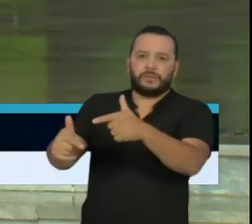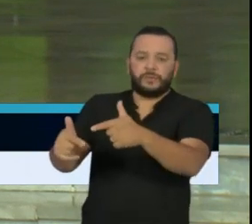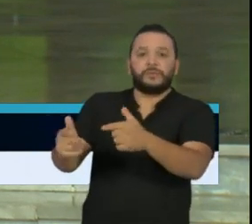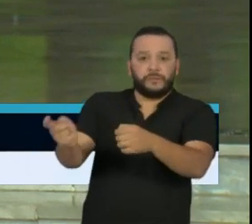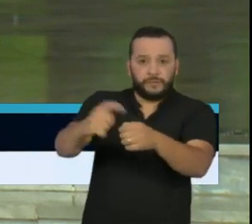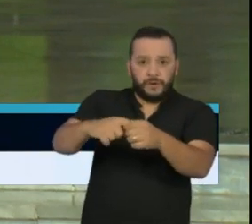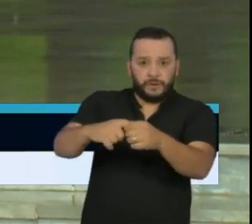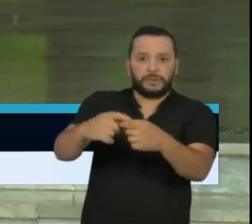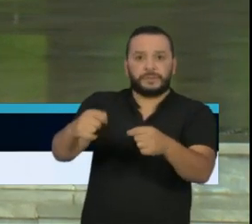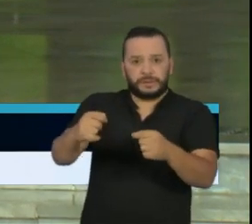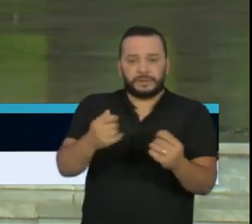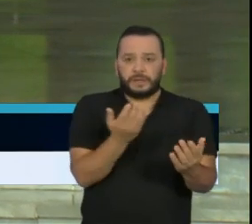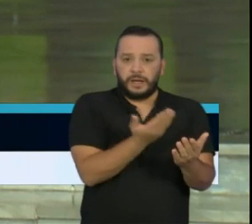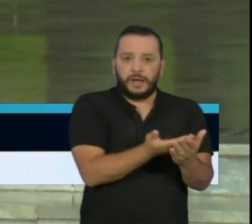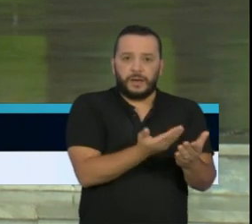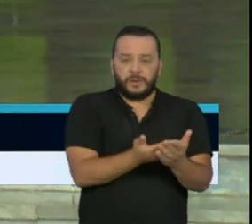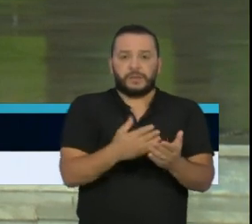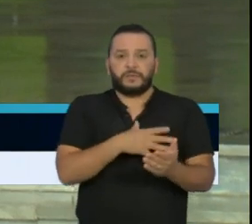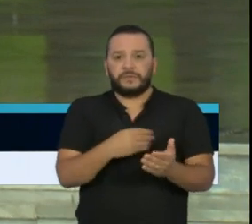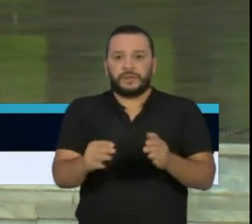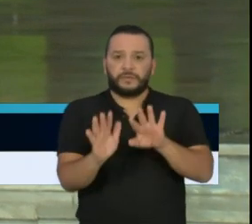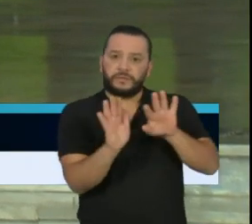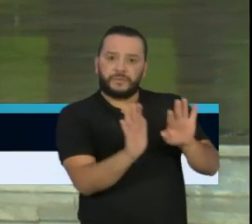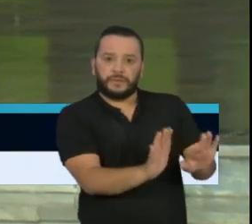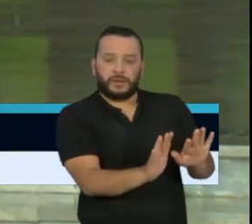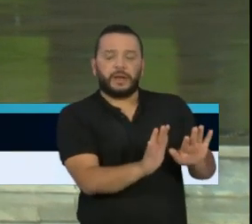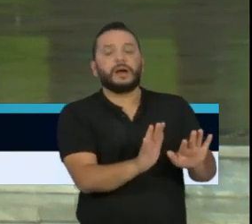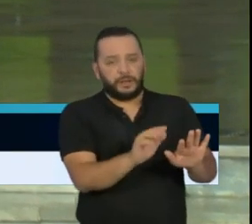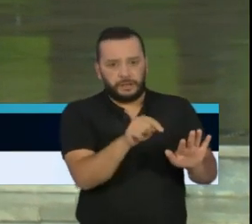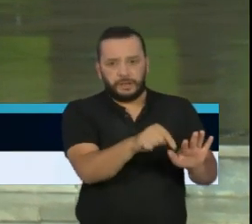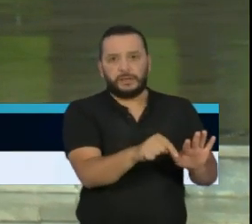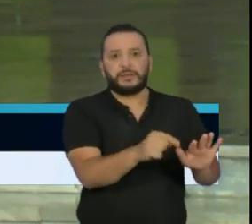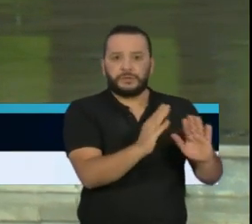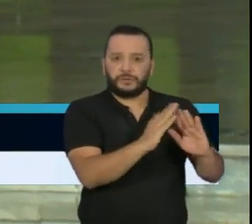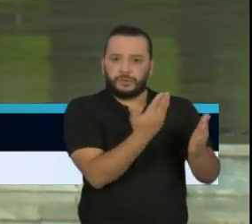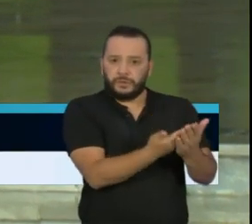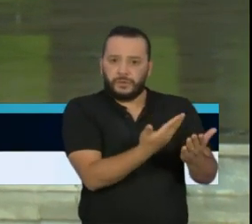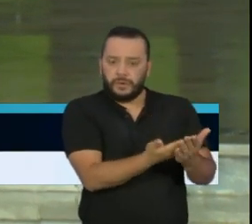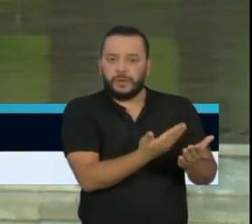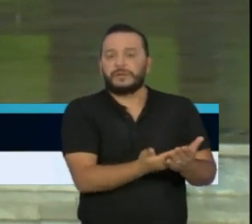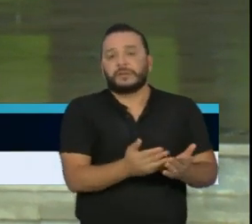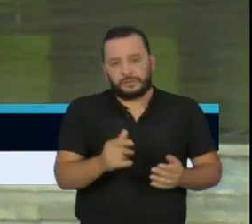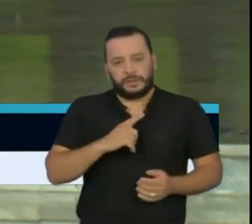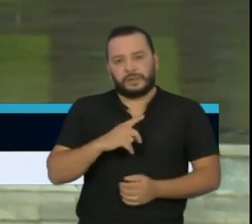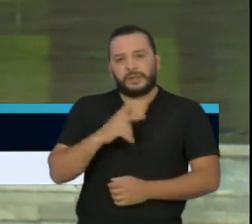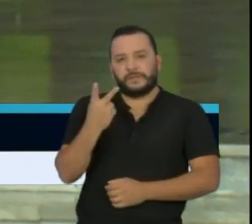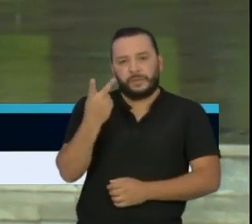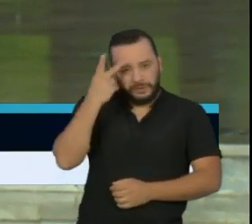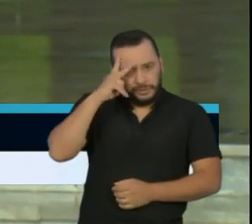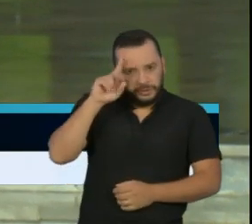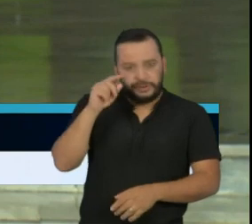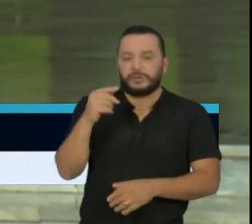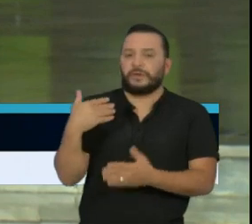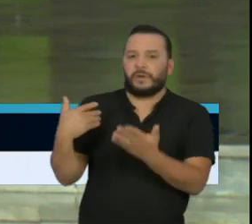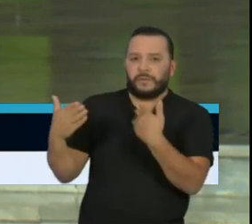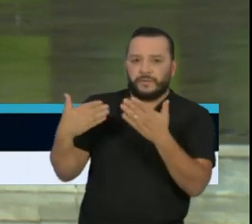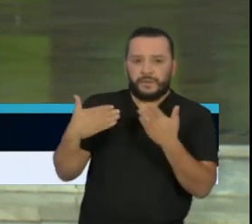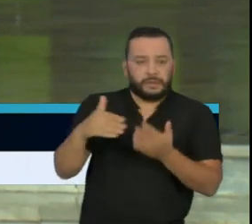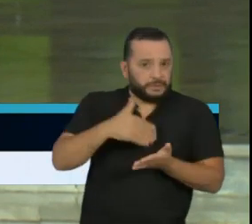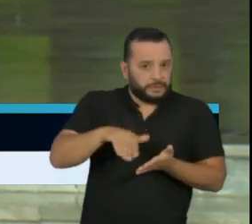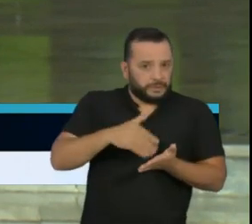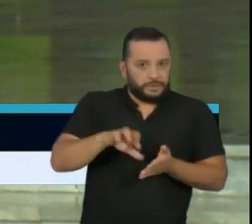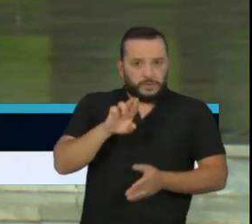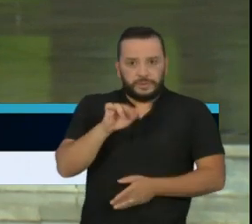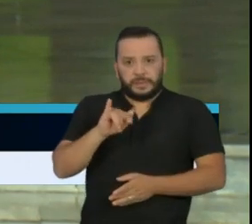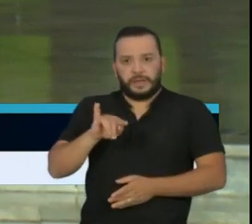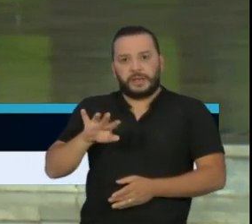eles tranquilamente possam reassumir as suas atividades. Então, foi uma demanda muito grande nesses 2 dias. O secretário Rocieli apresenta